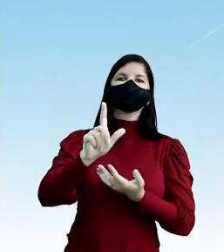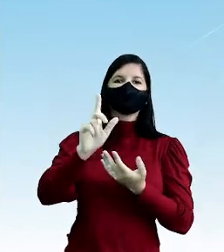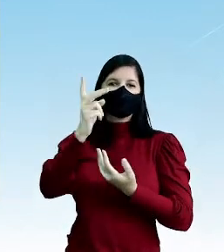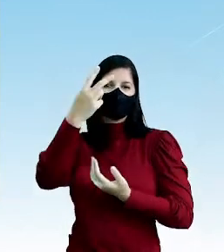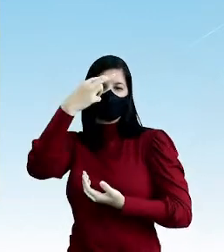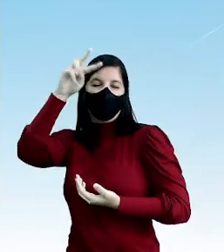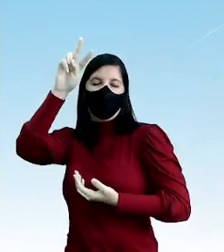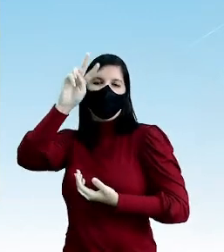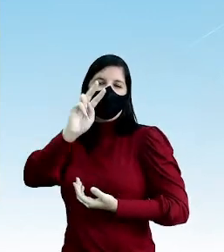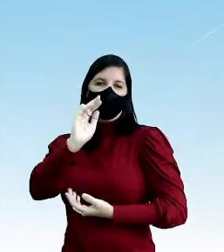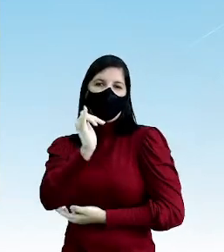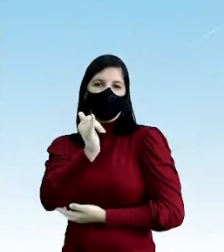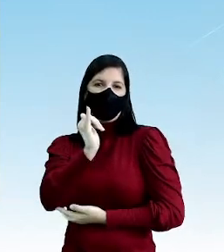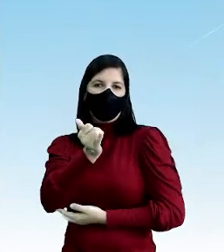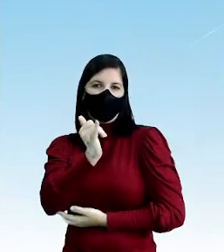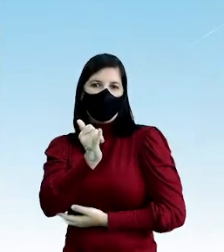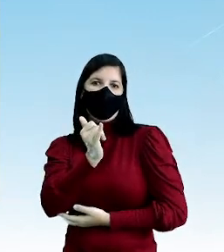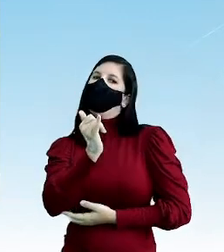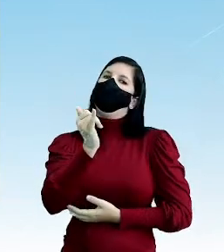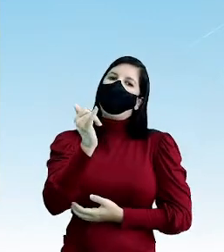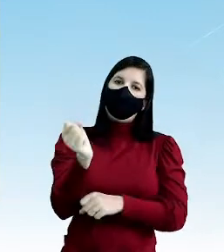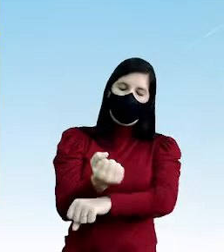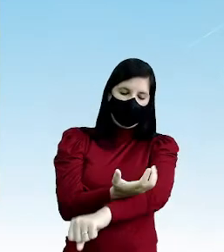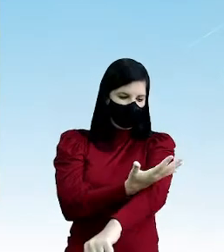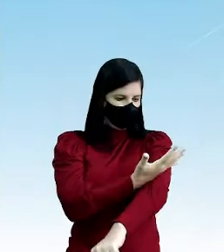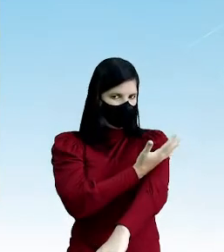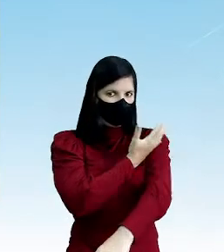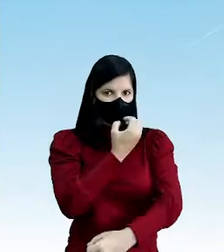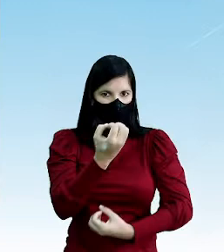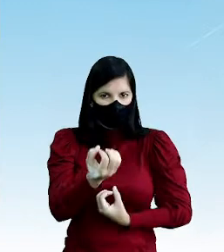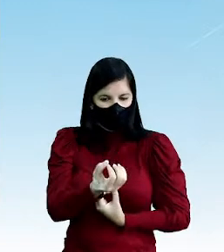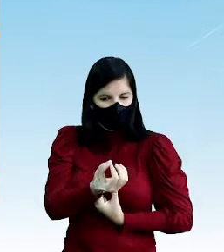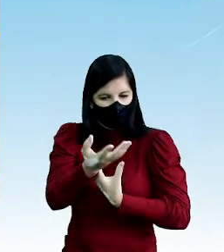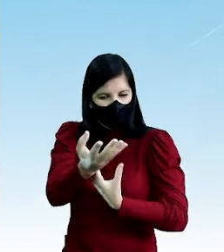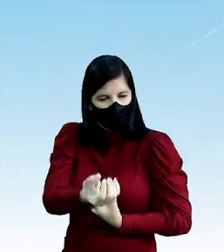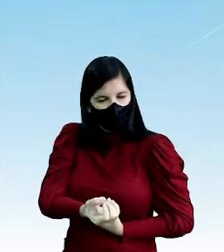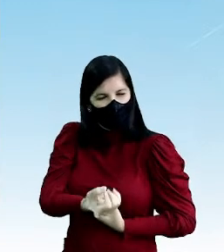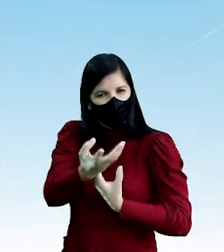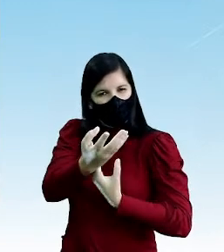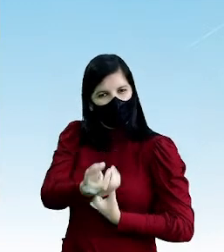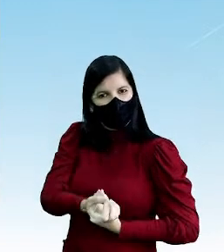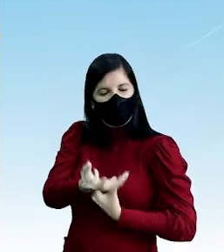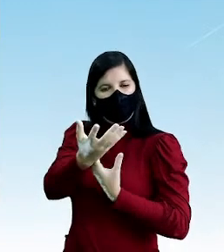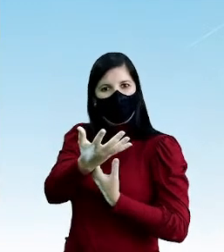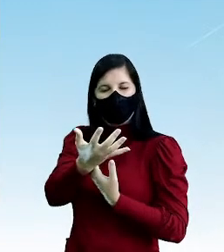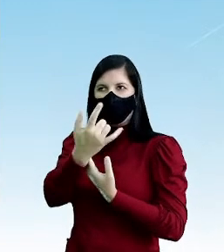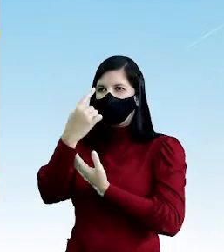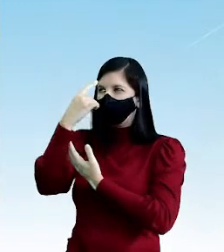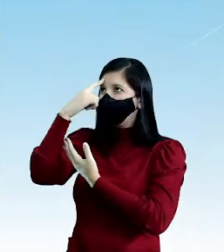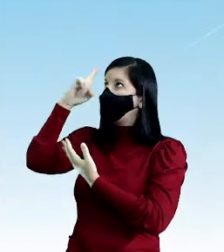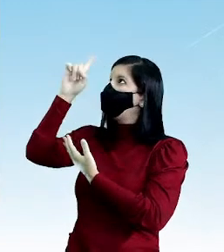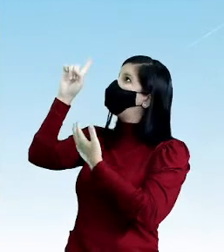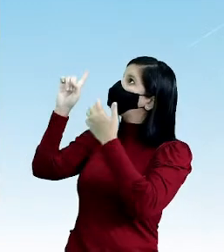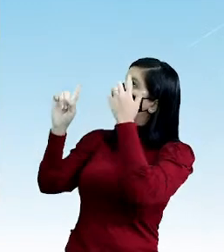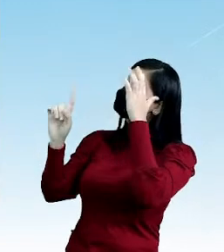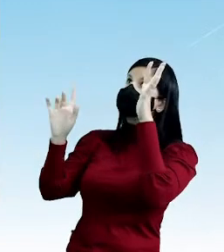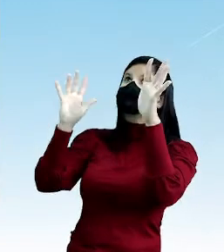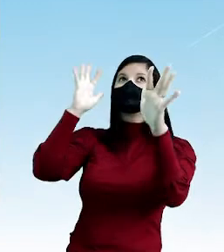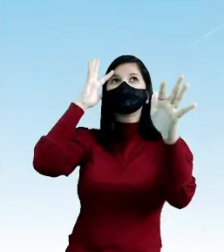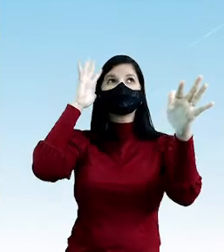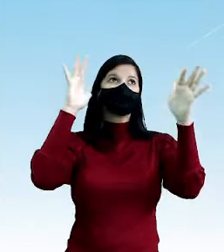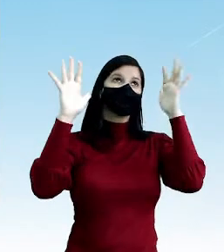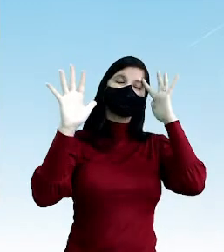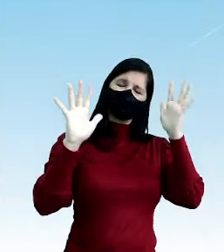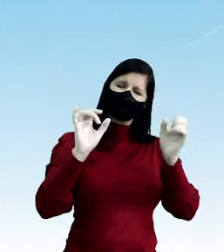uma história, ela expressa uma emoção, Ela expressa um sentimento, expressa ideias, Então, ela pode também, as pessoas